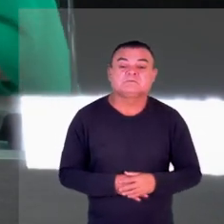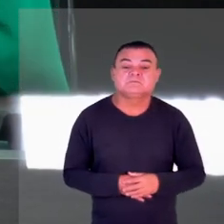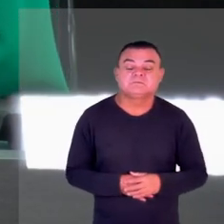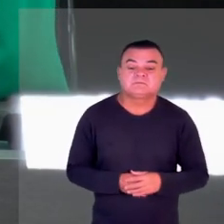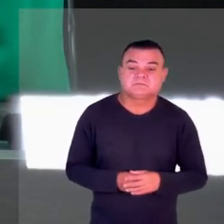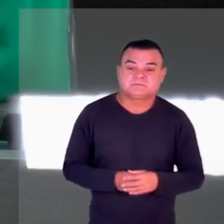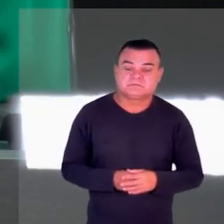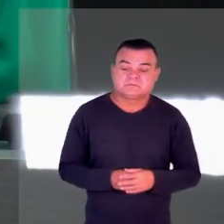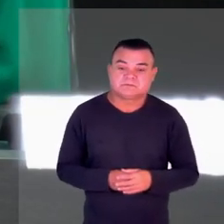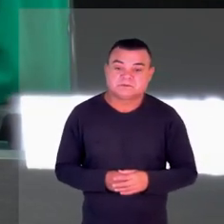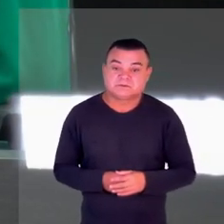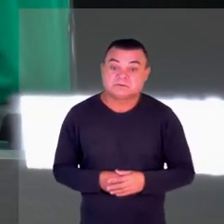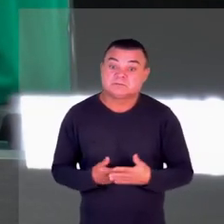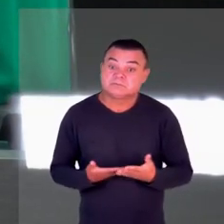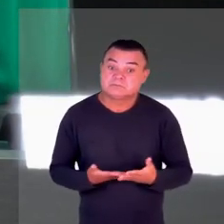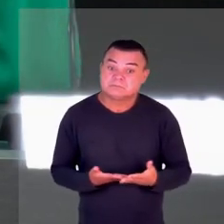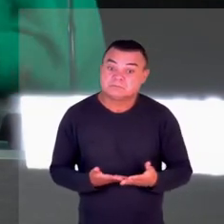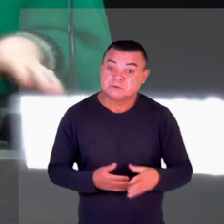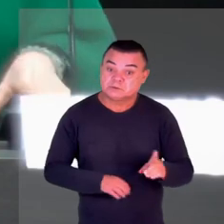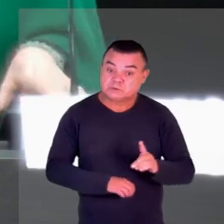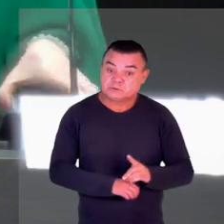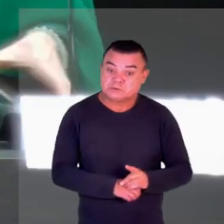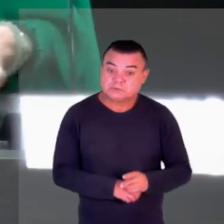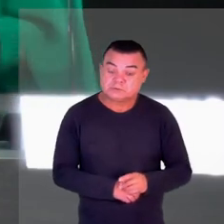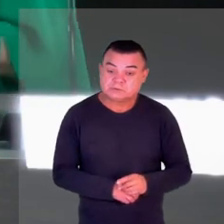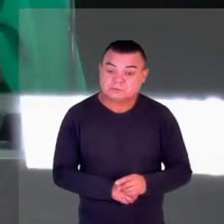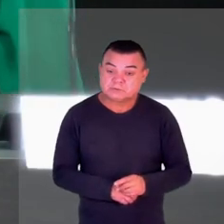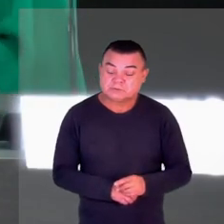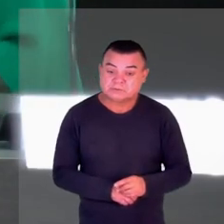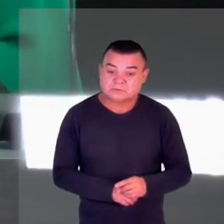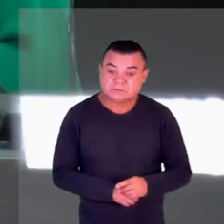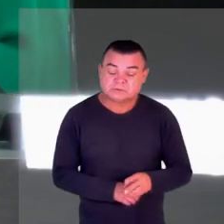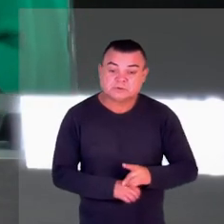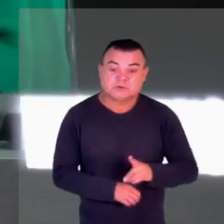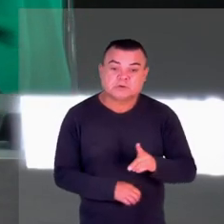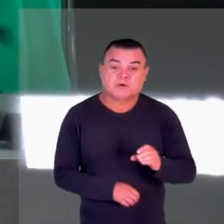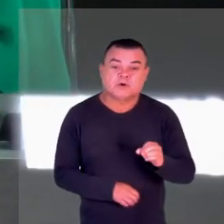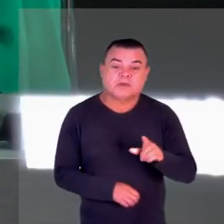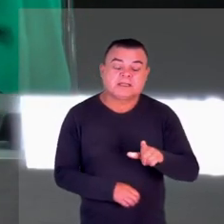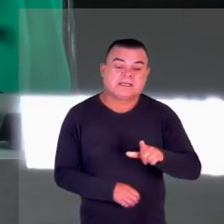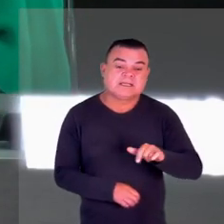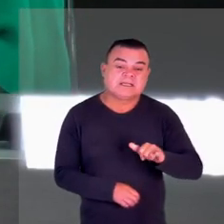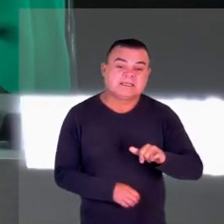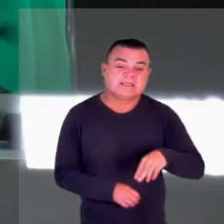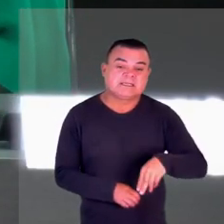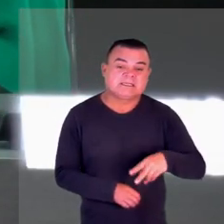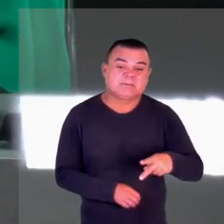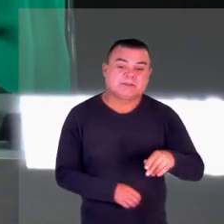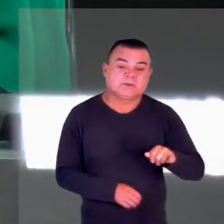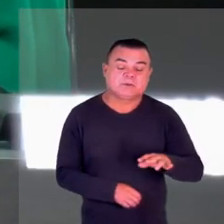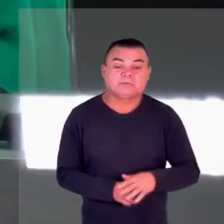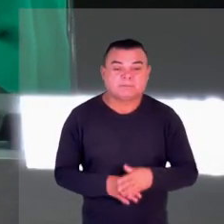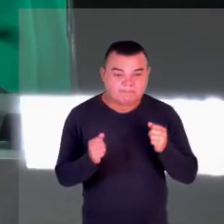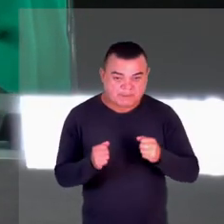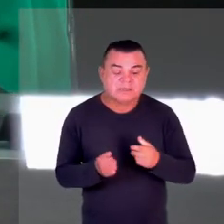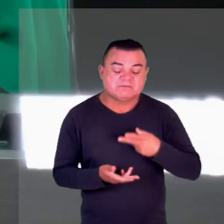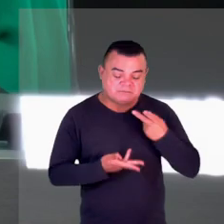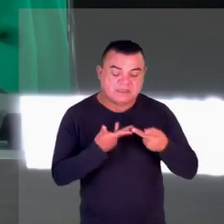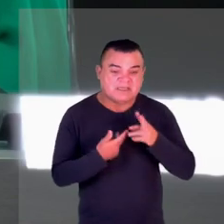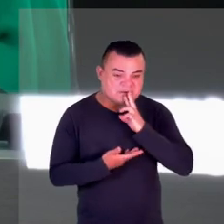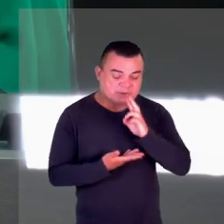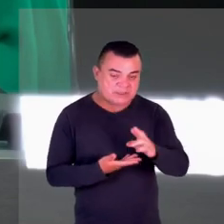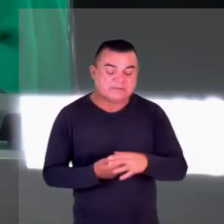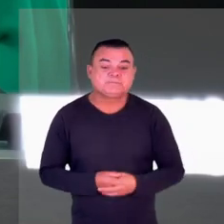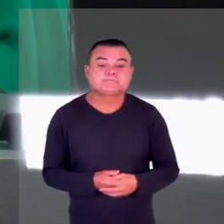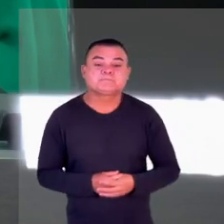consegue ouvir a rodada de respostas sim pronto então a palavra é sua tá eu vou vou vou